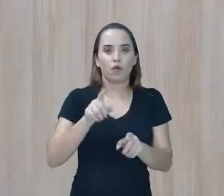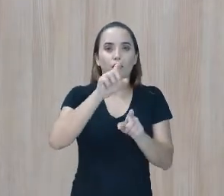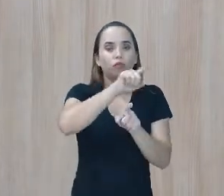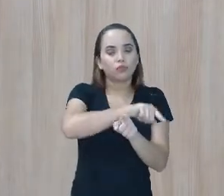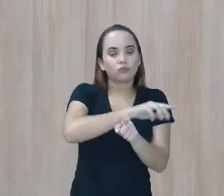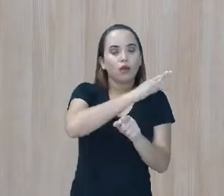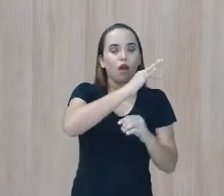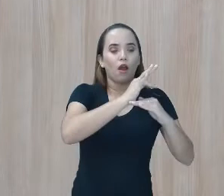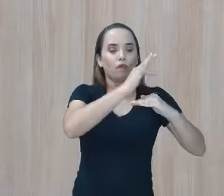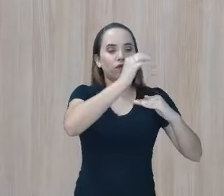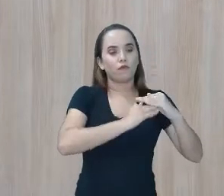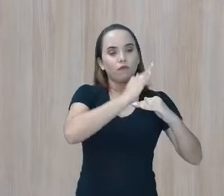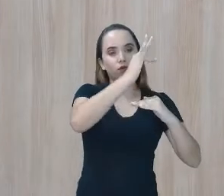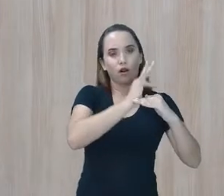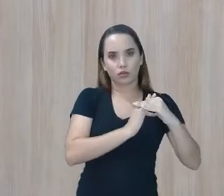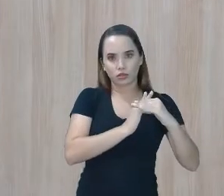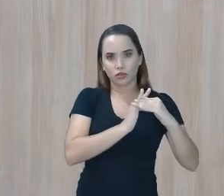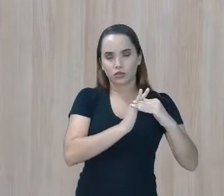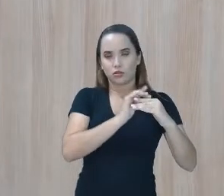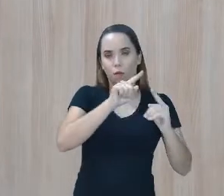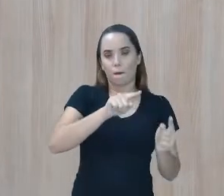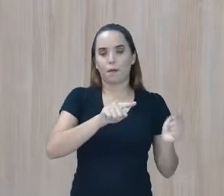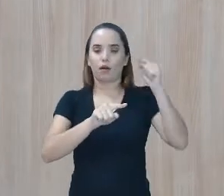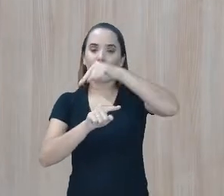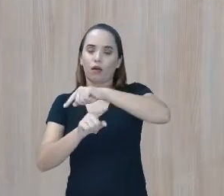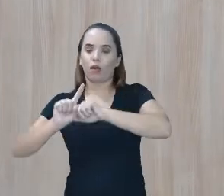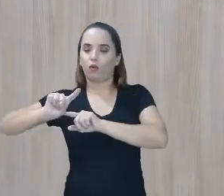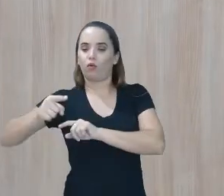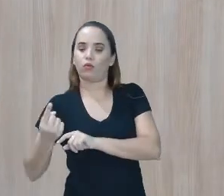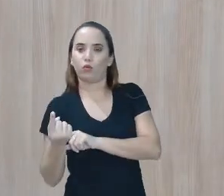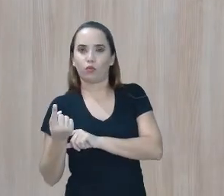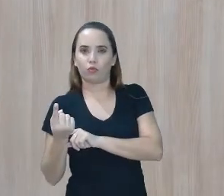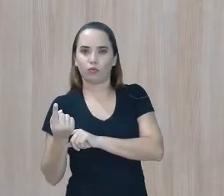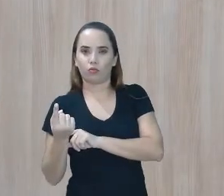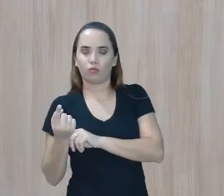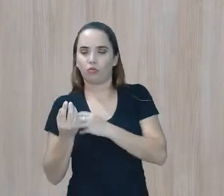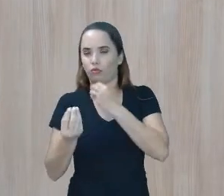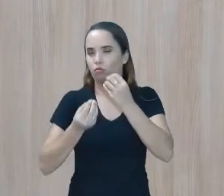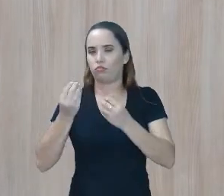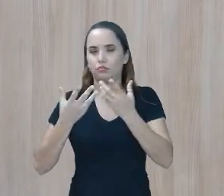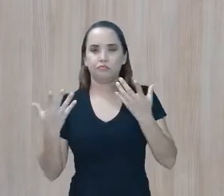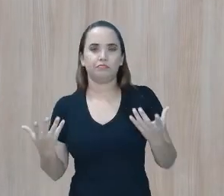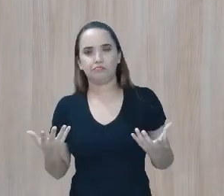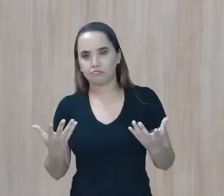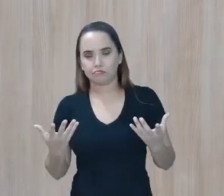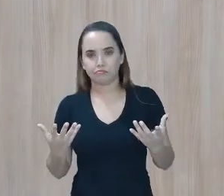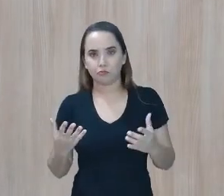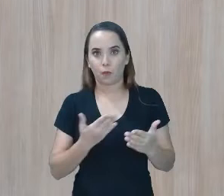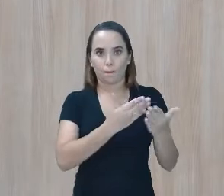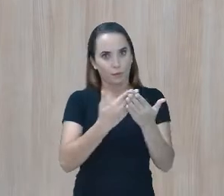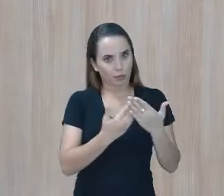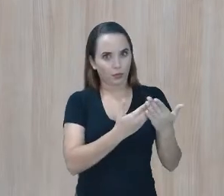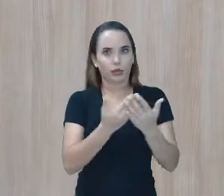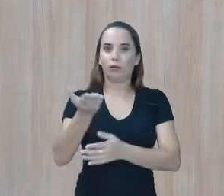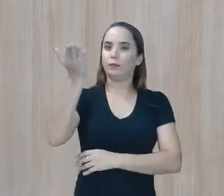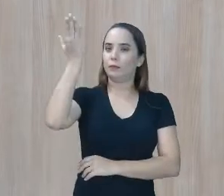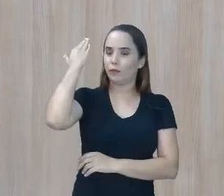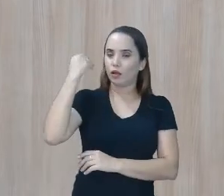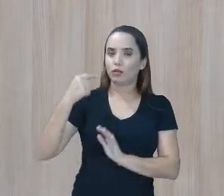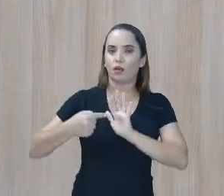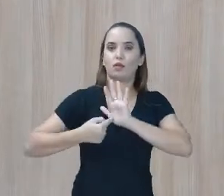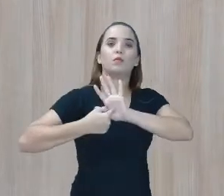número decimal? Ou seja, como é que eu transformo uma fração em um número decimal? Nas aulas anteriores, eu